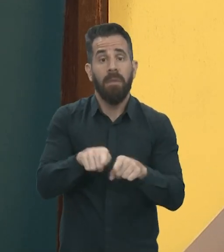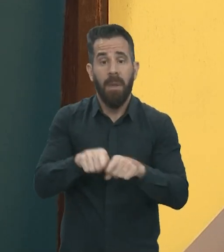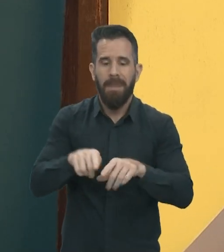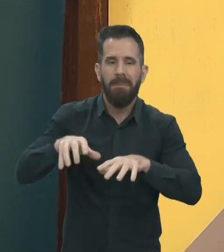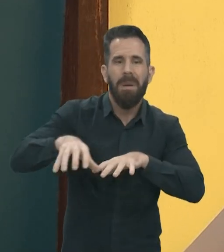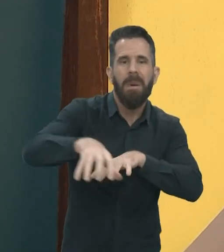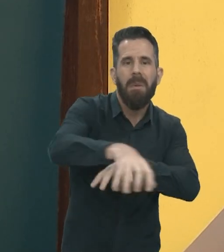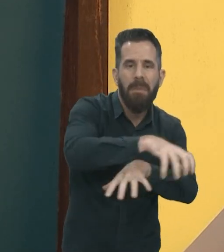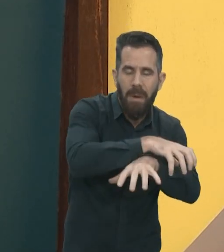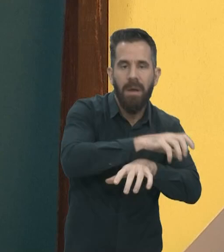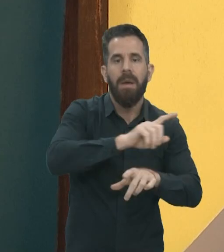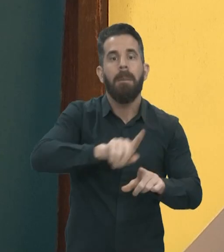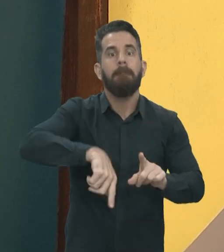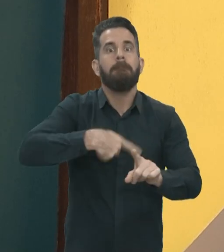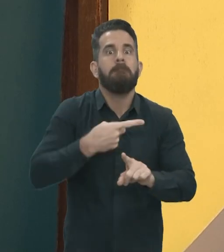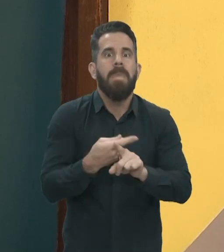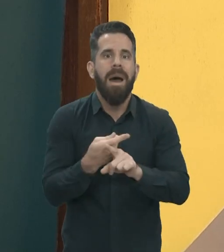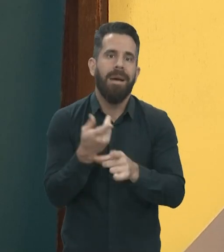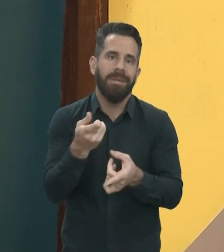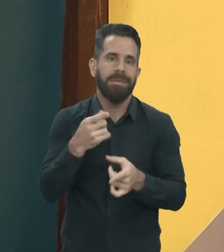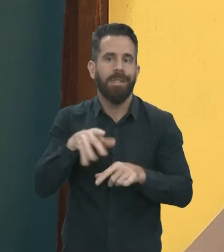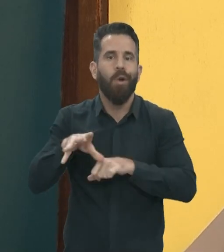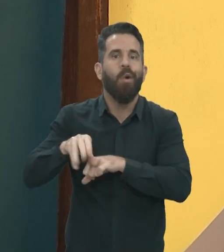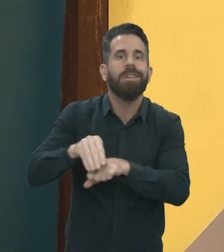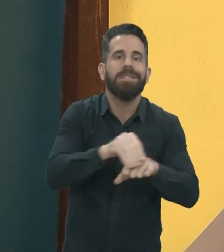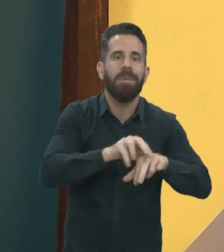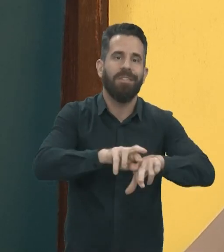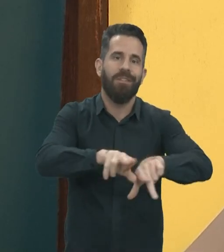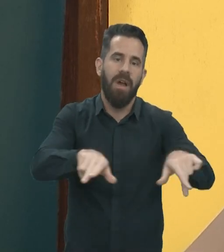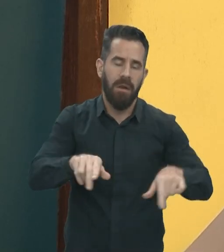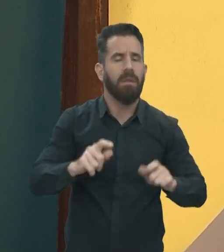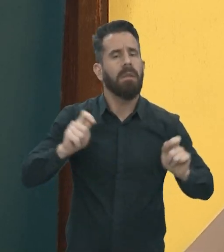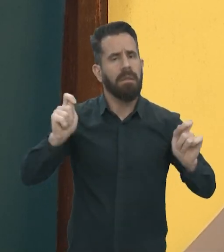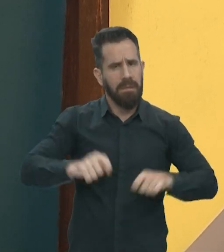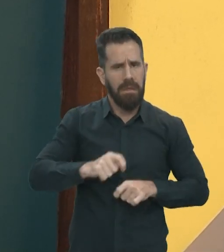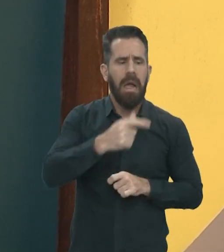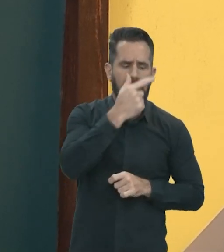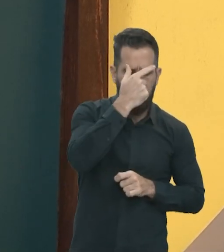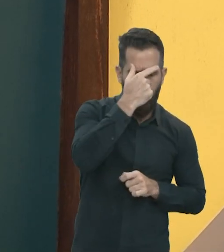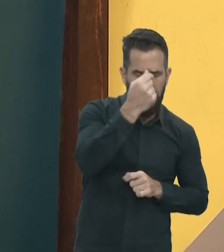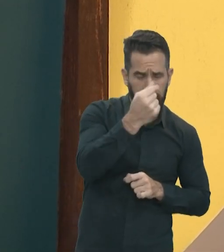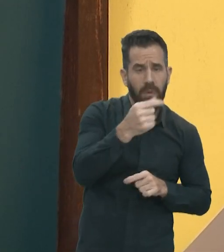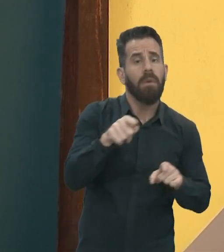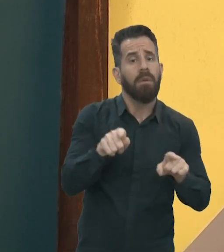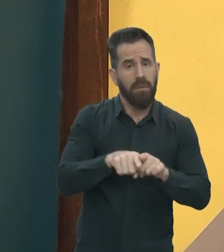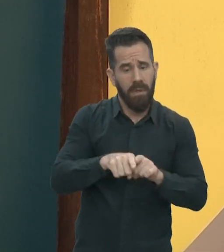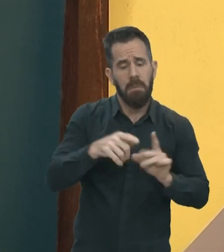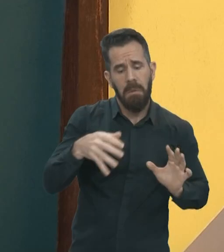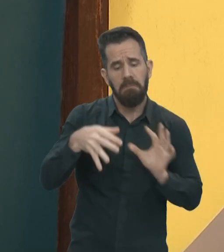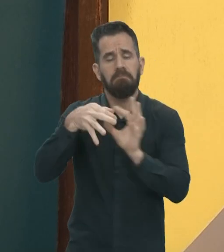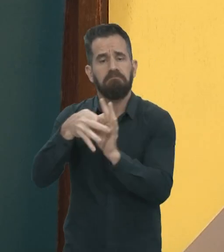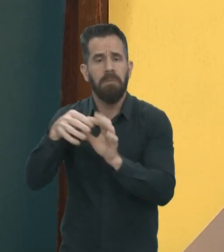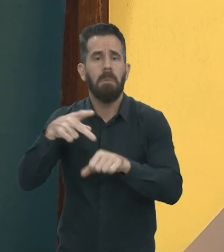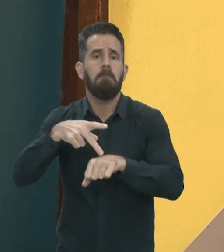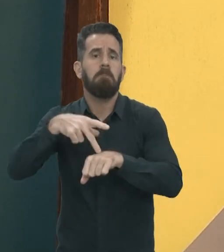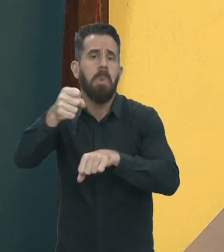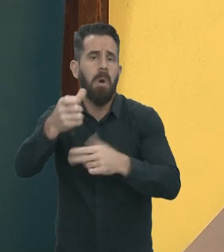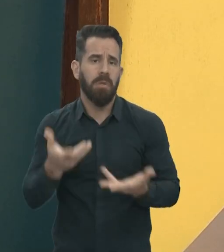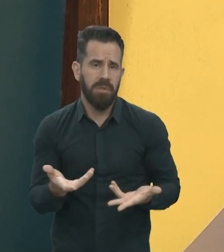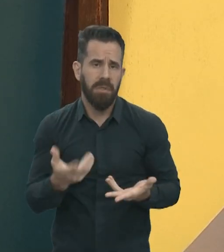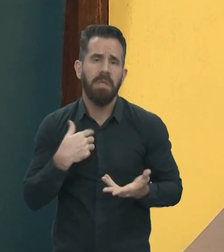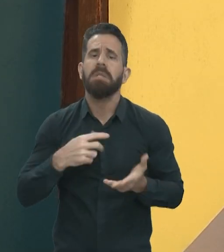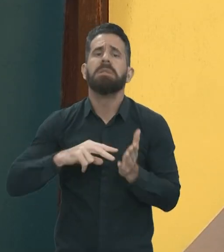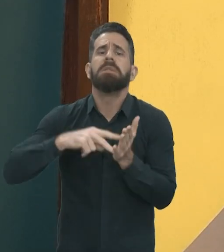conhecimento. Então é possível pensar isso na graduação e é possível pensar isso também articulado com a pós-graduação. Então o que são